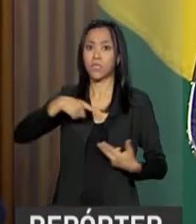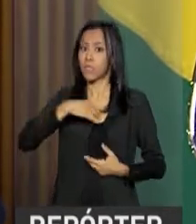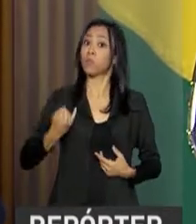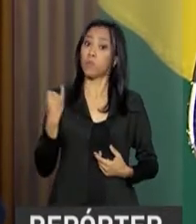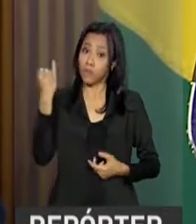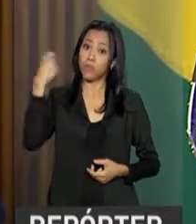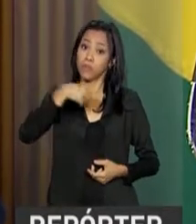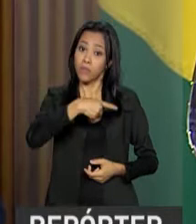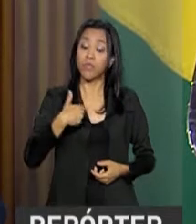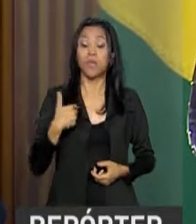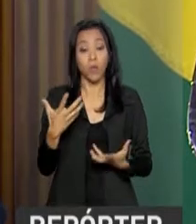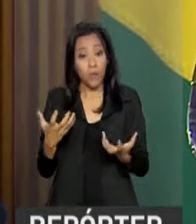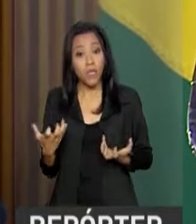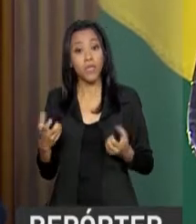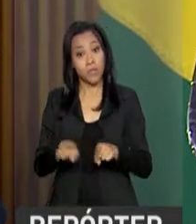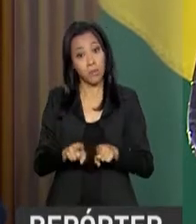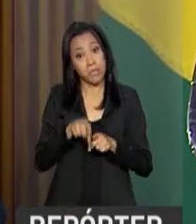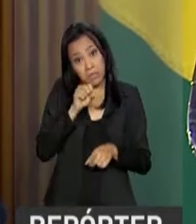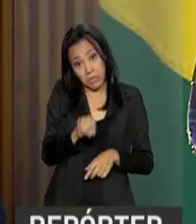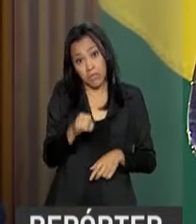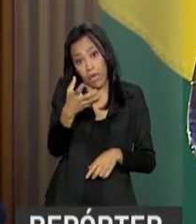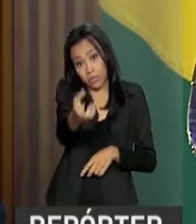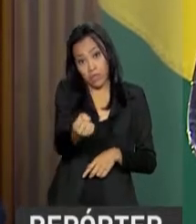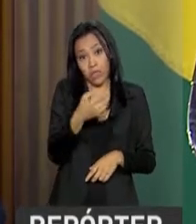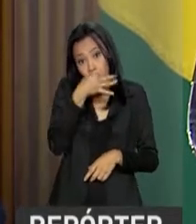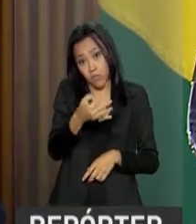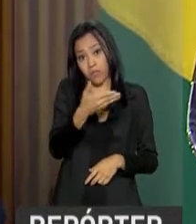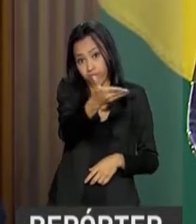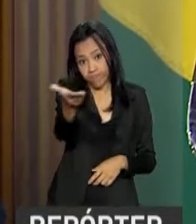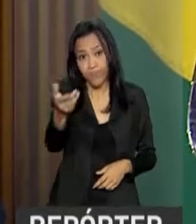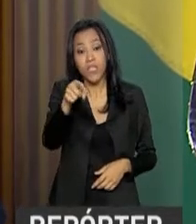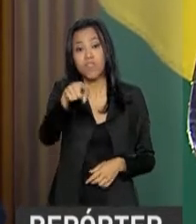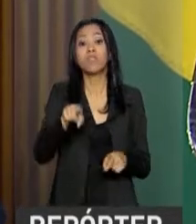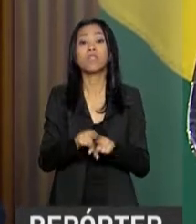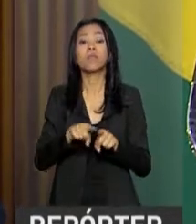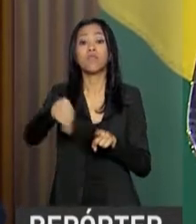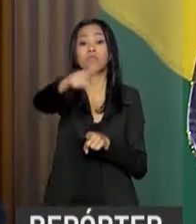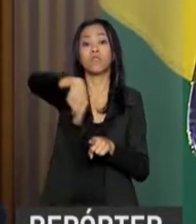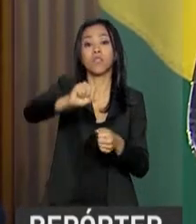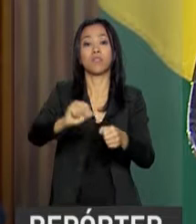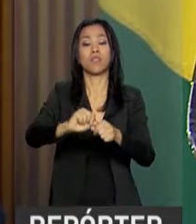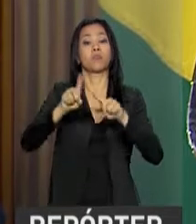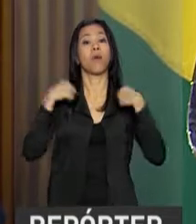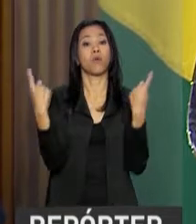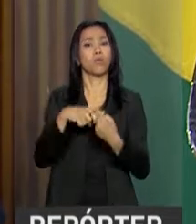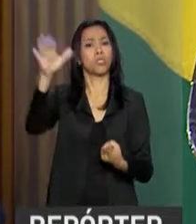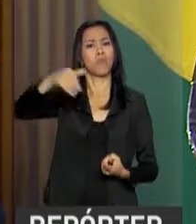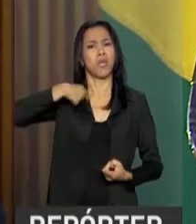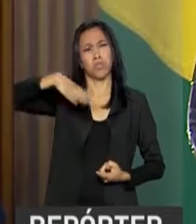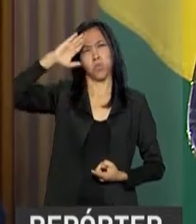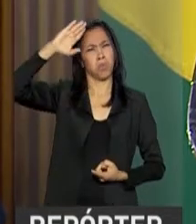então eu queria muito que também se me permite a sugestão e também fizessem reuniões chamassem lá o comandante fez o